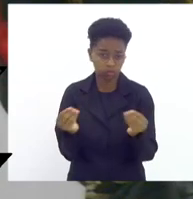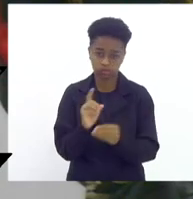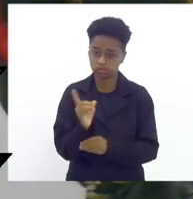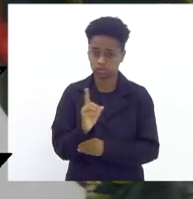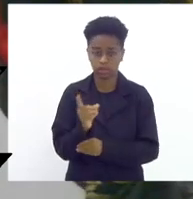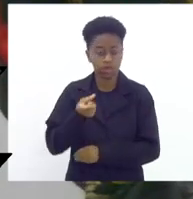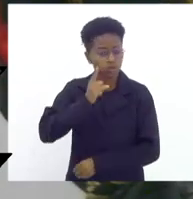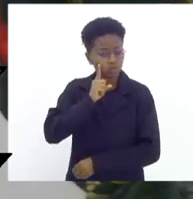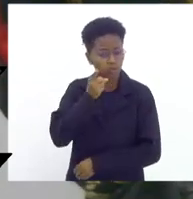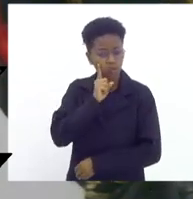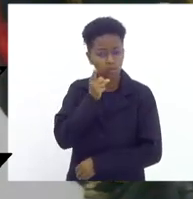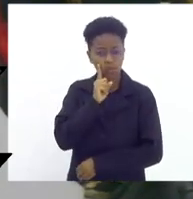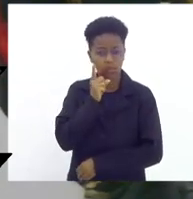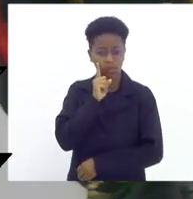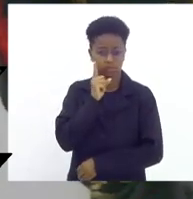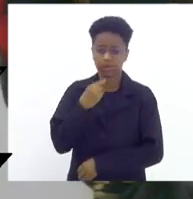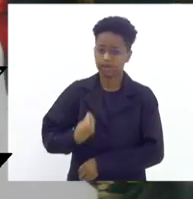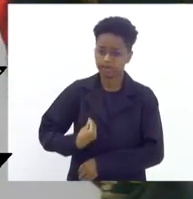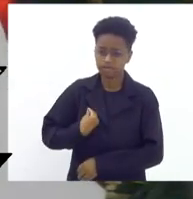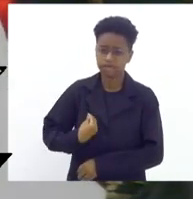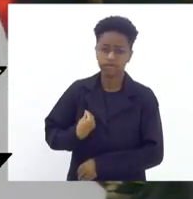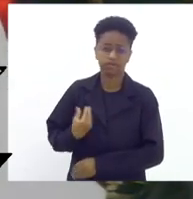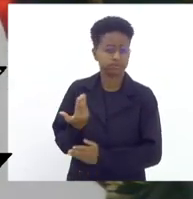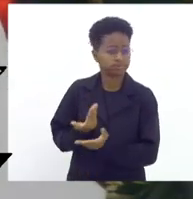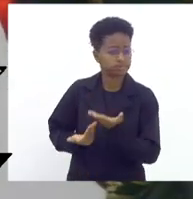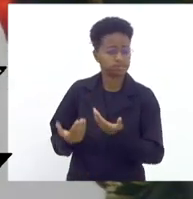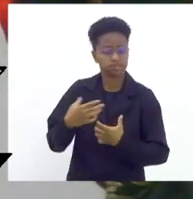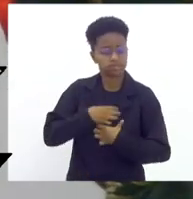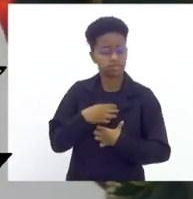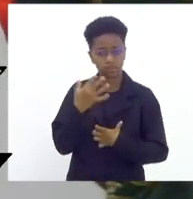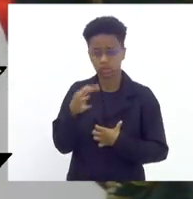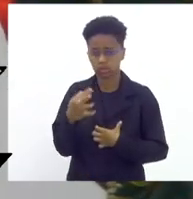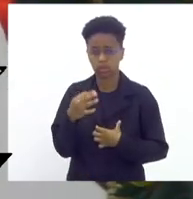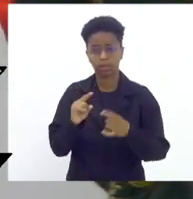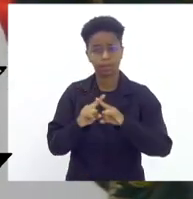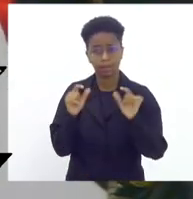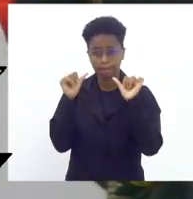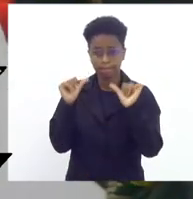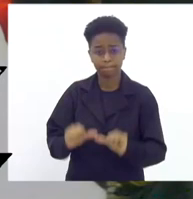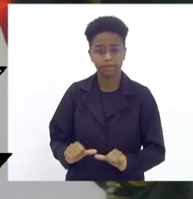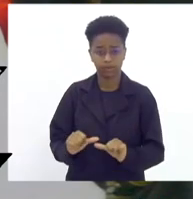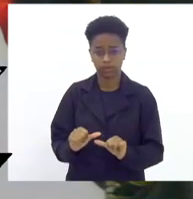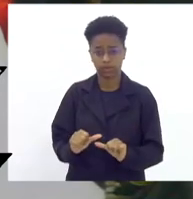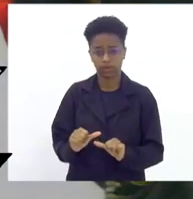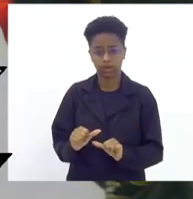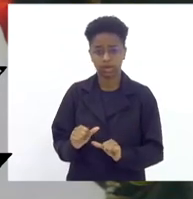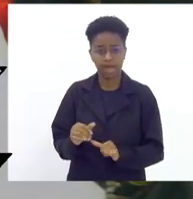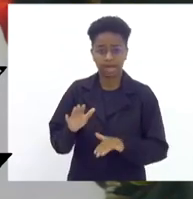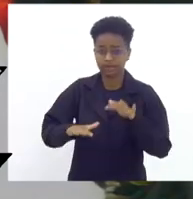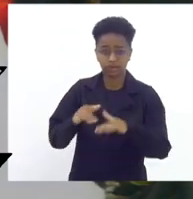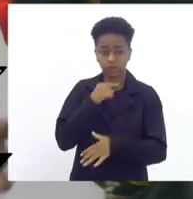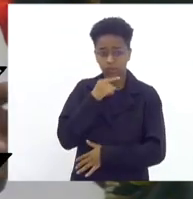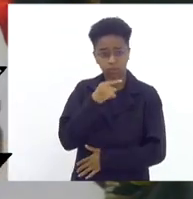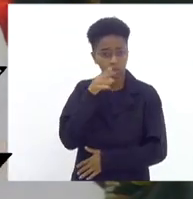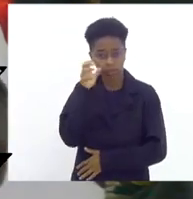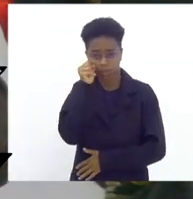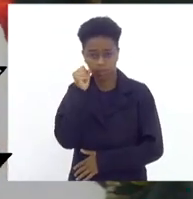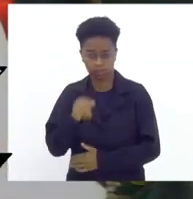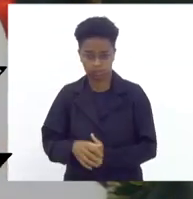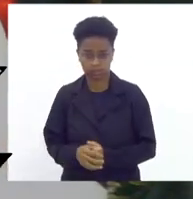todo dia vive com essa dor pior ainda que minha mãe todo dia não consegue dormir então